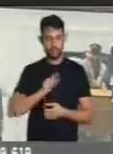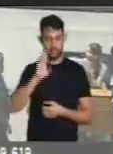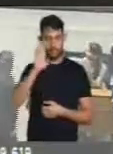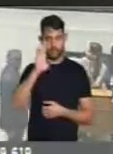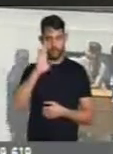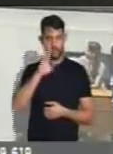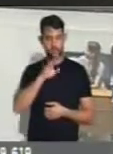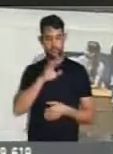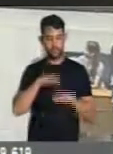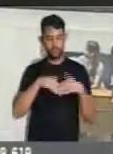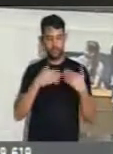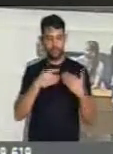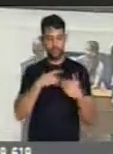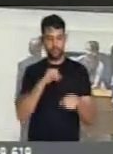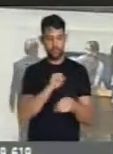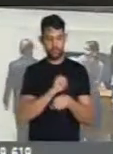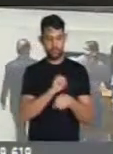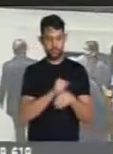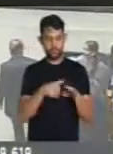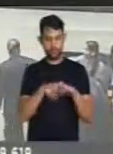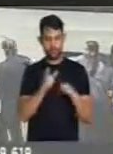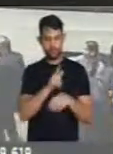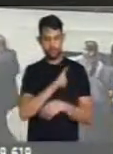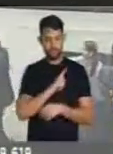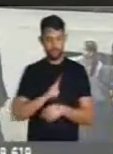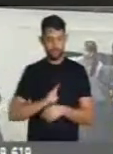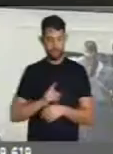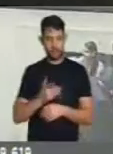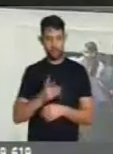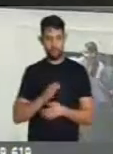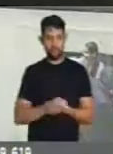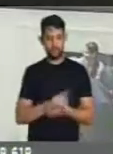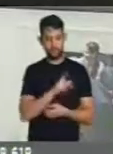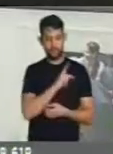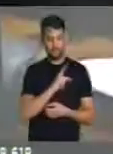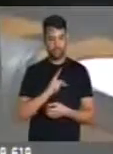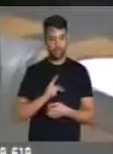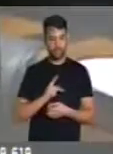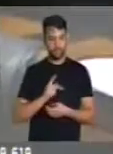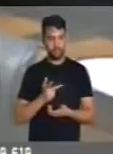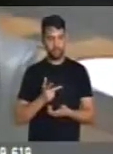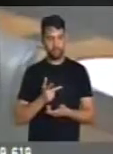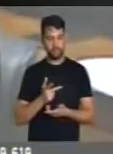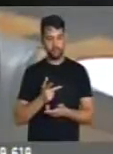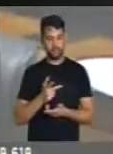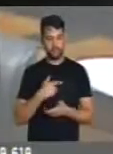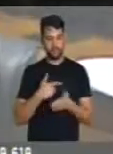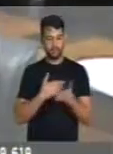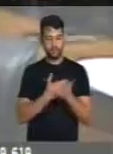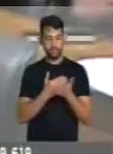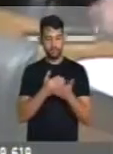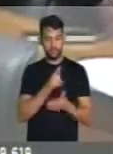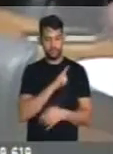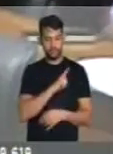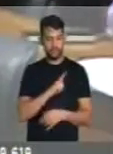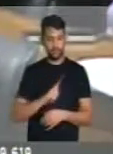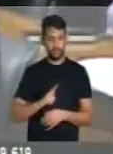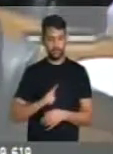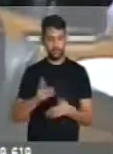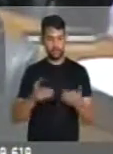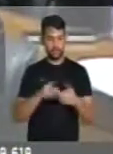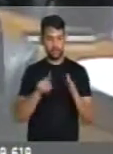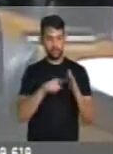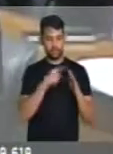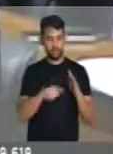Presidente, enquanto aguardamos encaminhar pelo governo, presidente, a iniciativa do governo